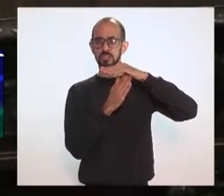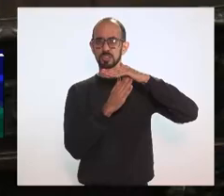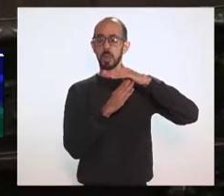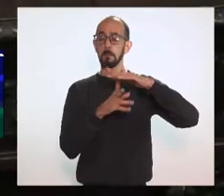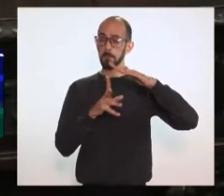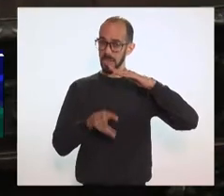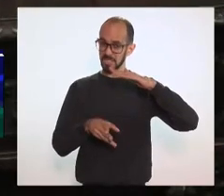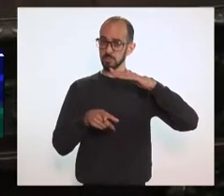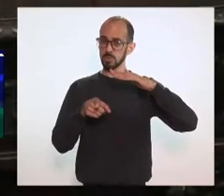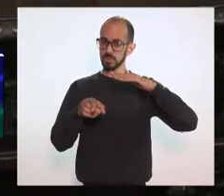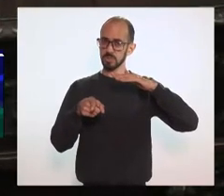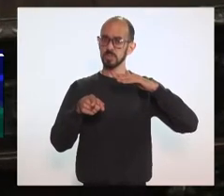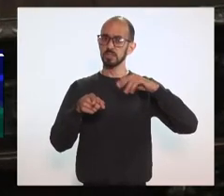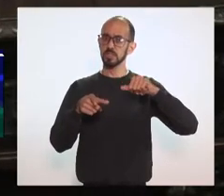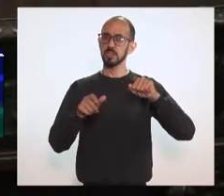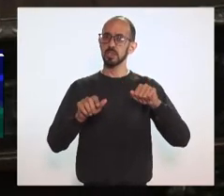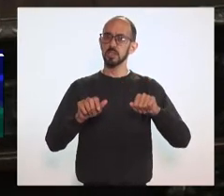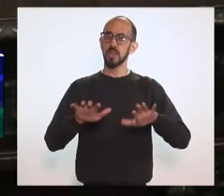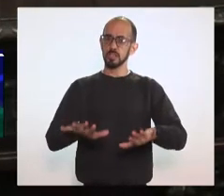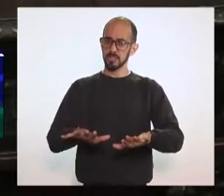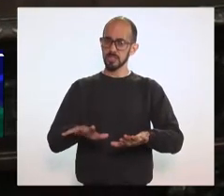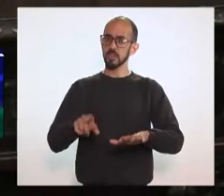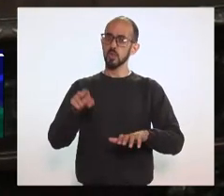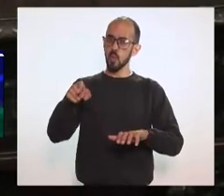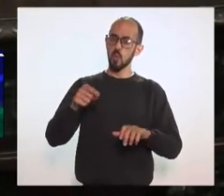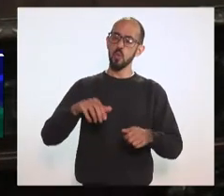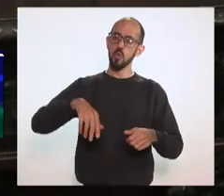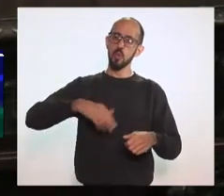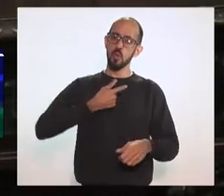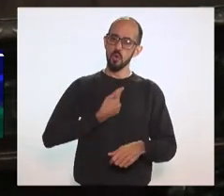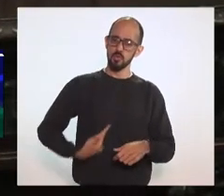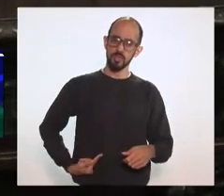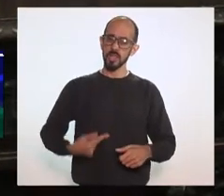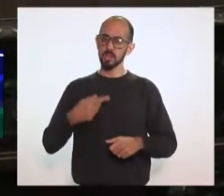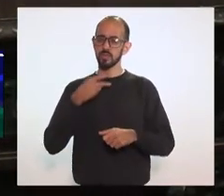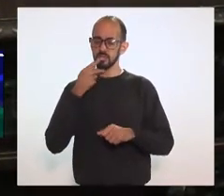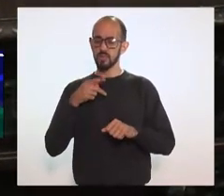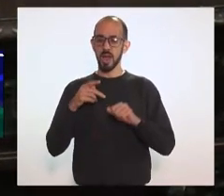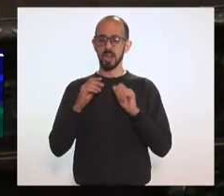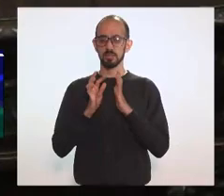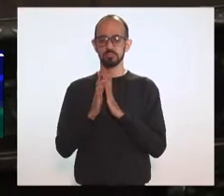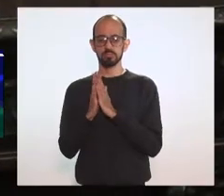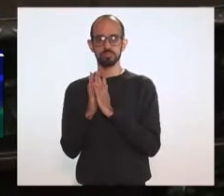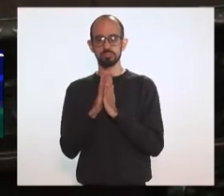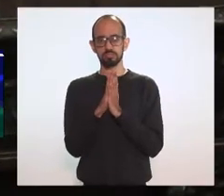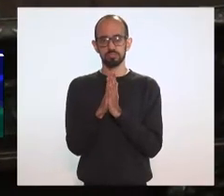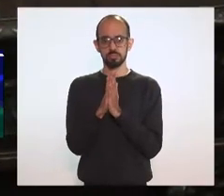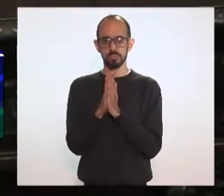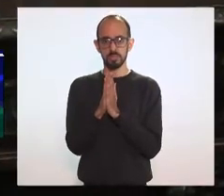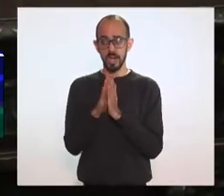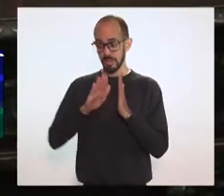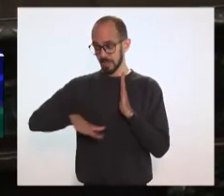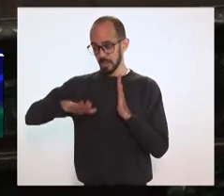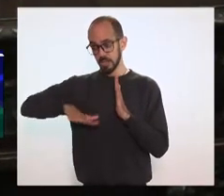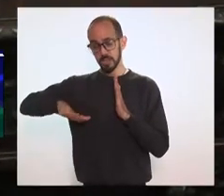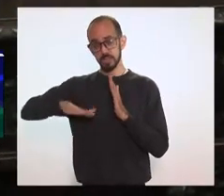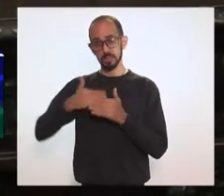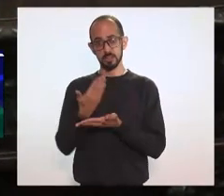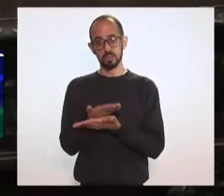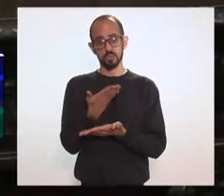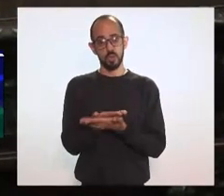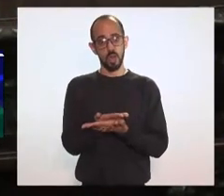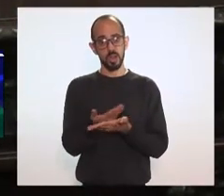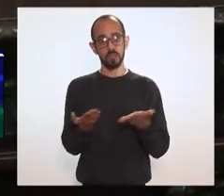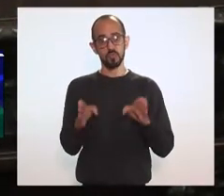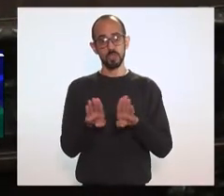mesmo assim, tem dirigentes falando em concentrar pessoas nos ambientes escolares e falando em fechar o hospital